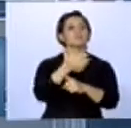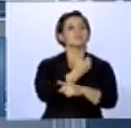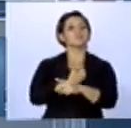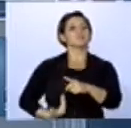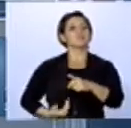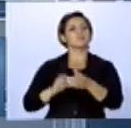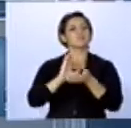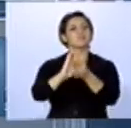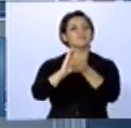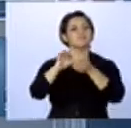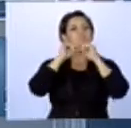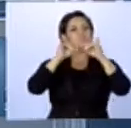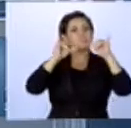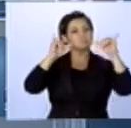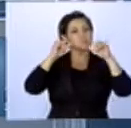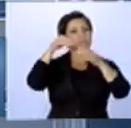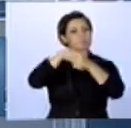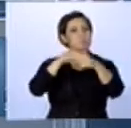campanhas eleitorais